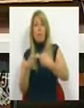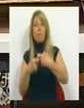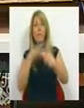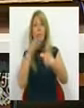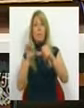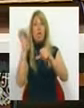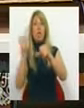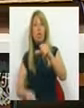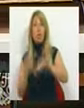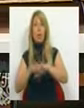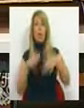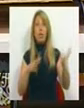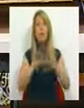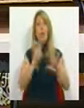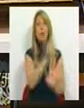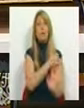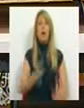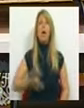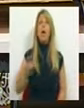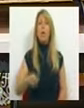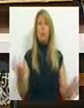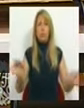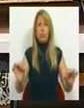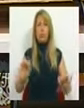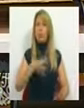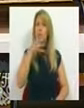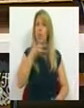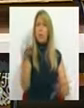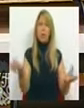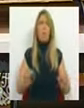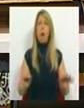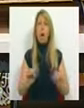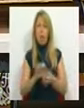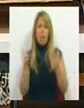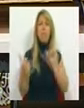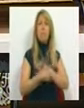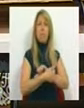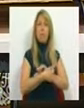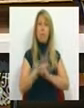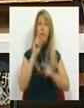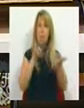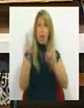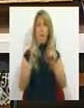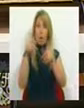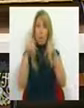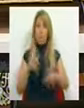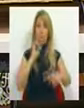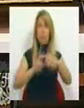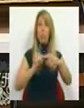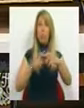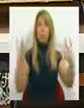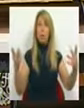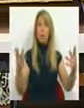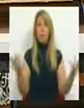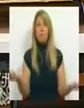esquerdas relativamente ao arrendamento. Não existe nenhuma justificação para reverter uma reforma bem-sucedida. No que diz respeito ao